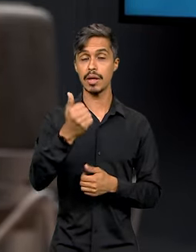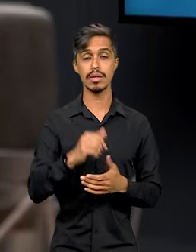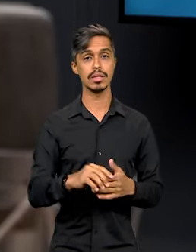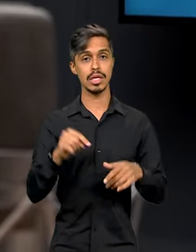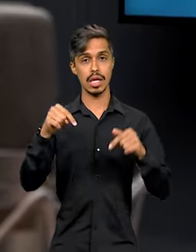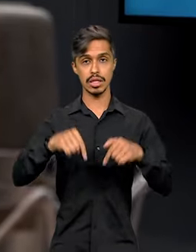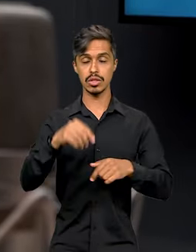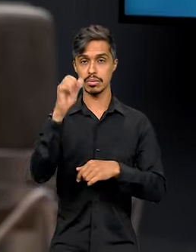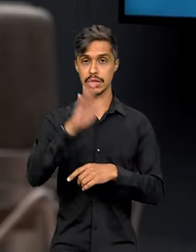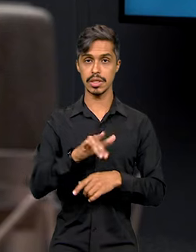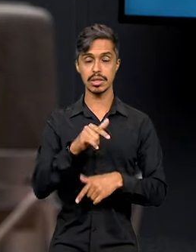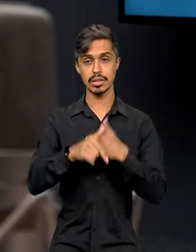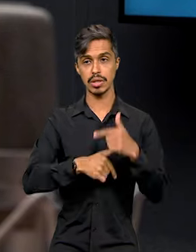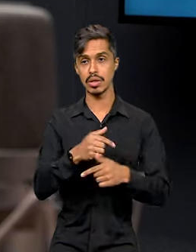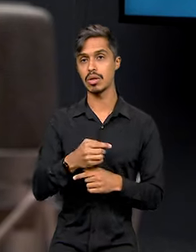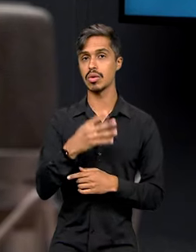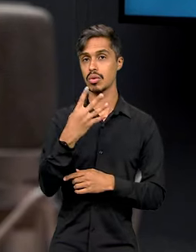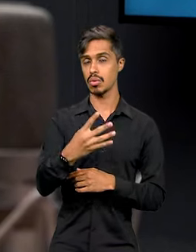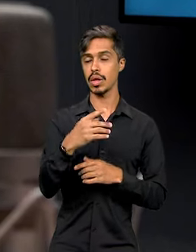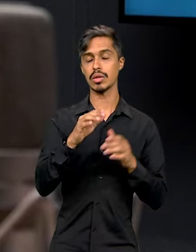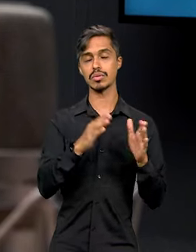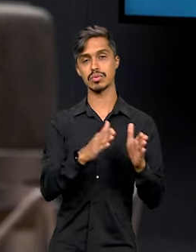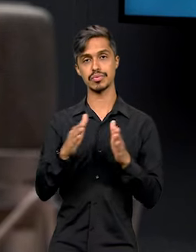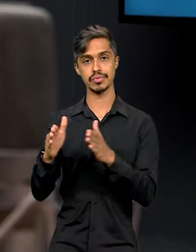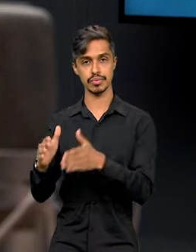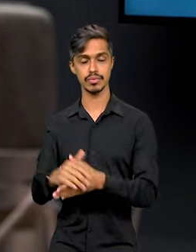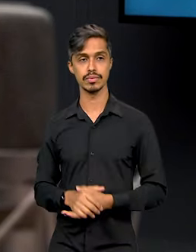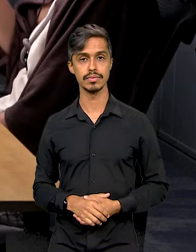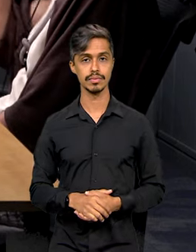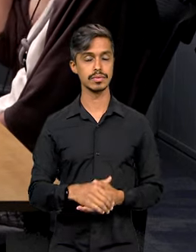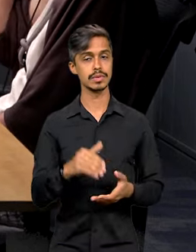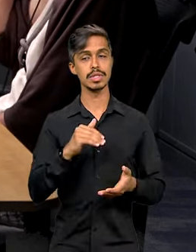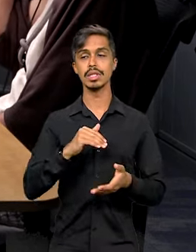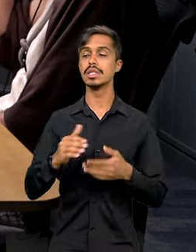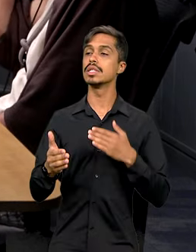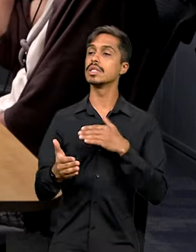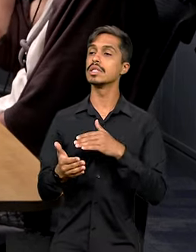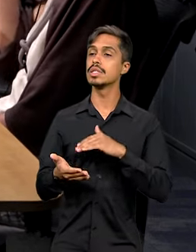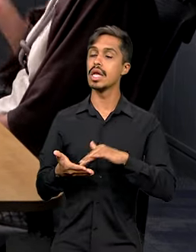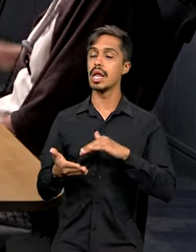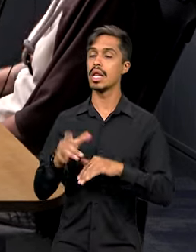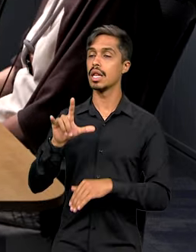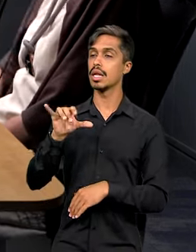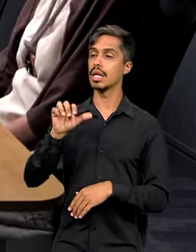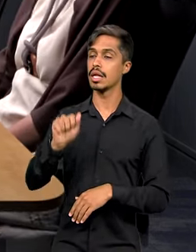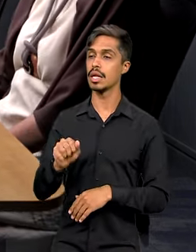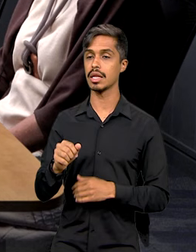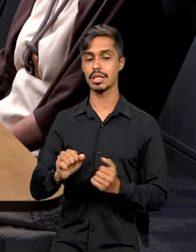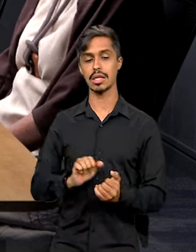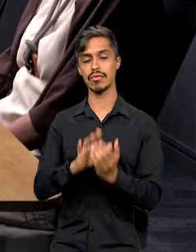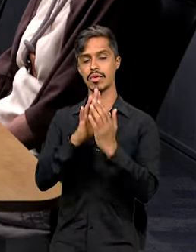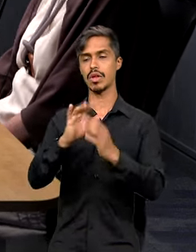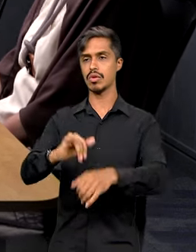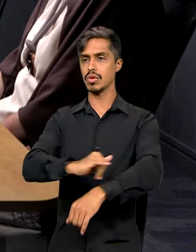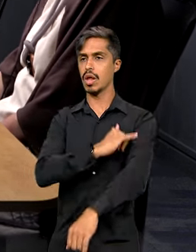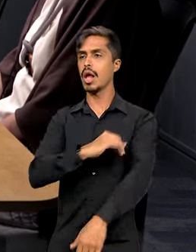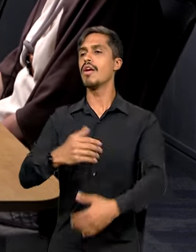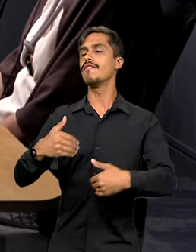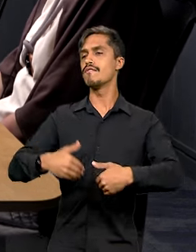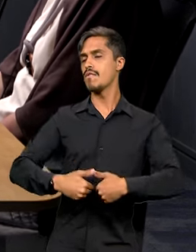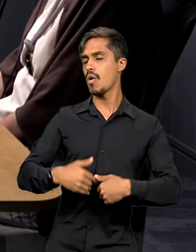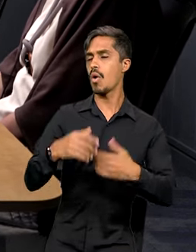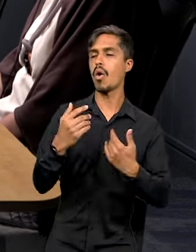então se está trabalhando nesses nesses quatro âmbitos secretária lía no enfrentamento à fome à obesidade e à